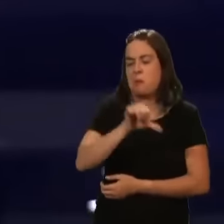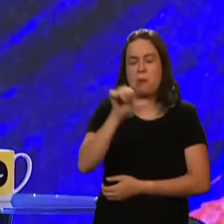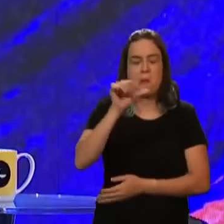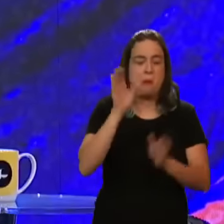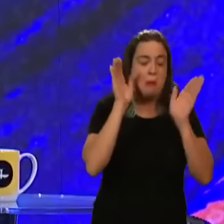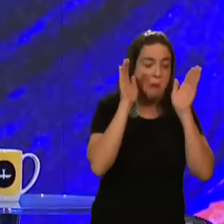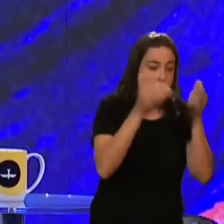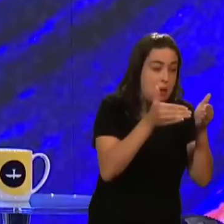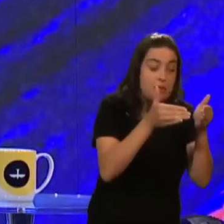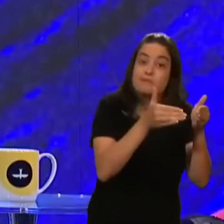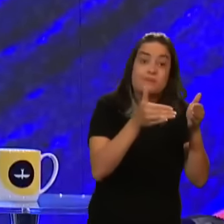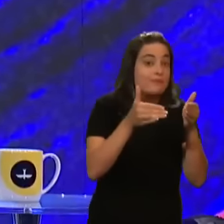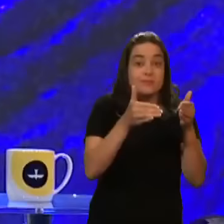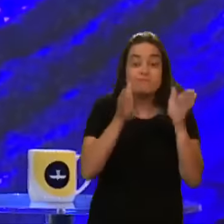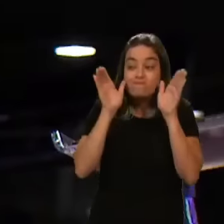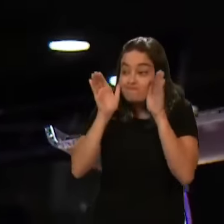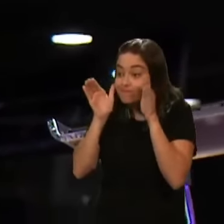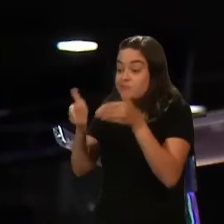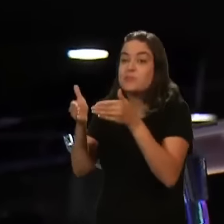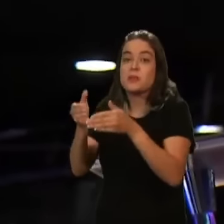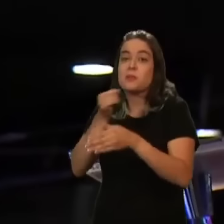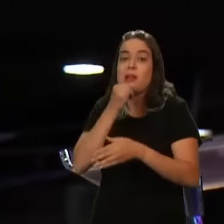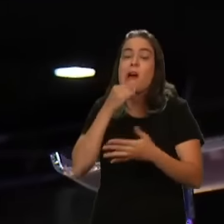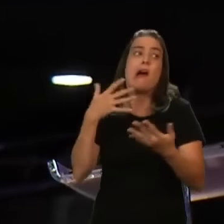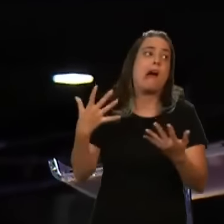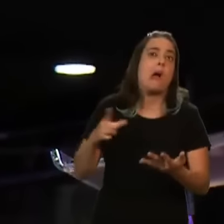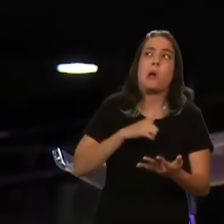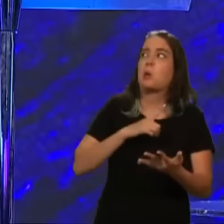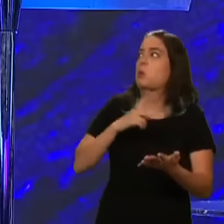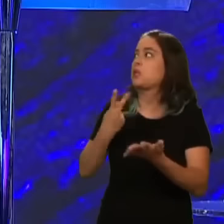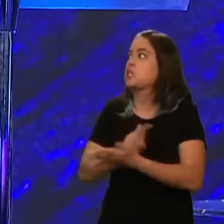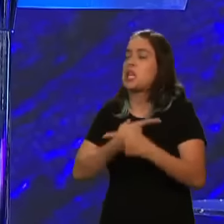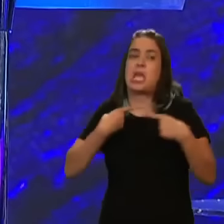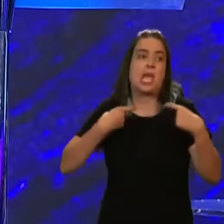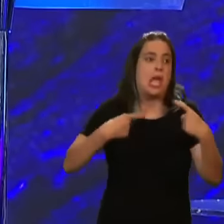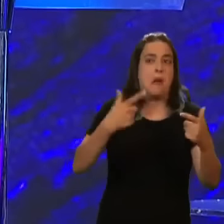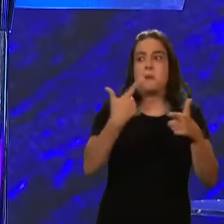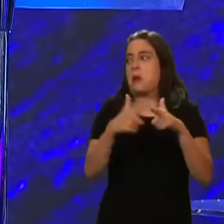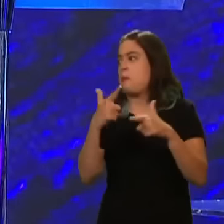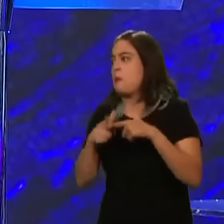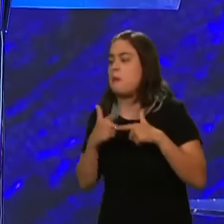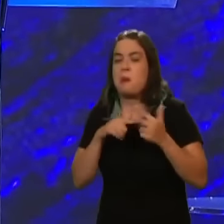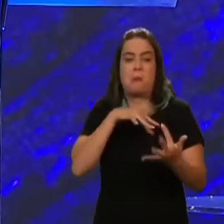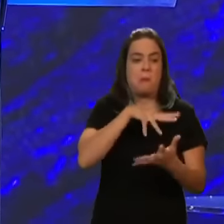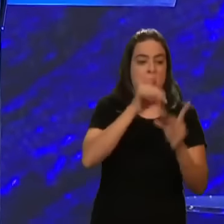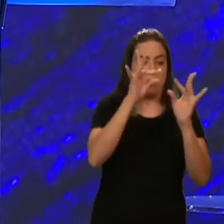tragédia. Ô, pastor, assim, mas você não viu que o mundo está para acabar? A guerra nuclear já está começando.